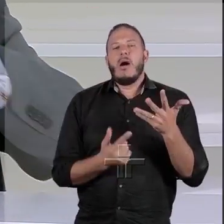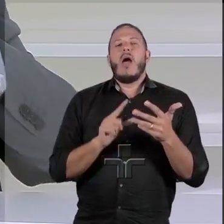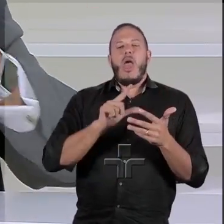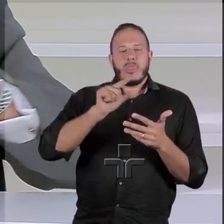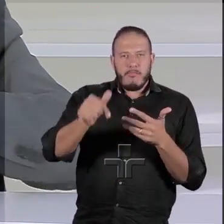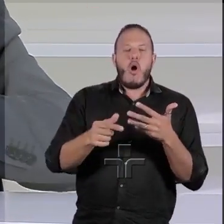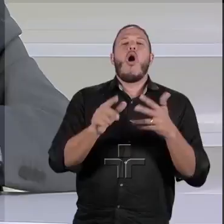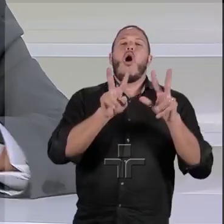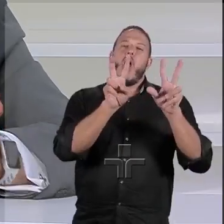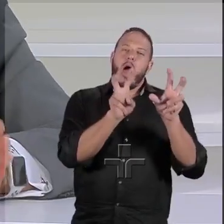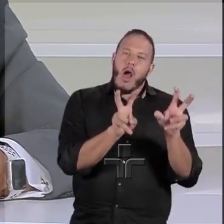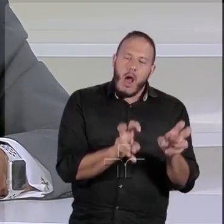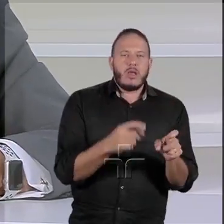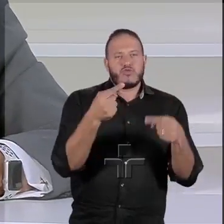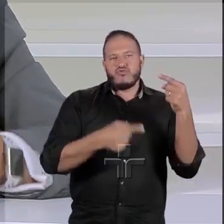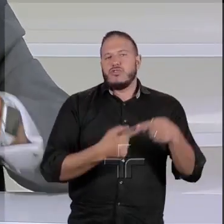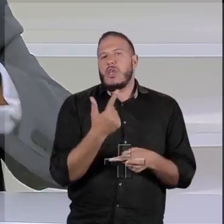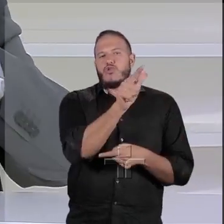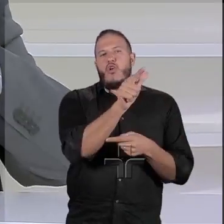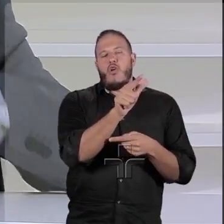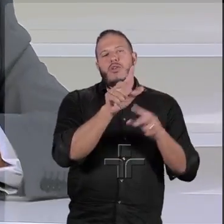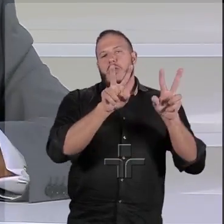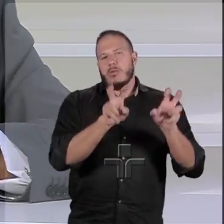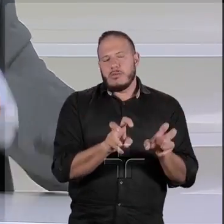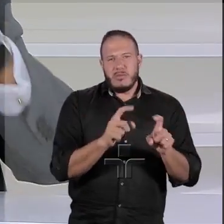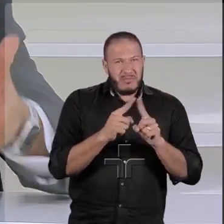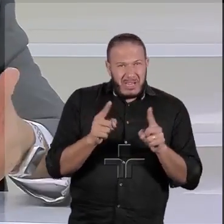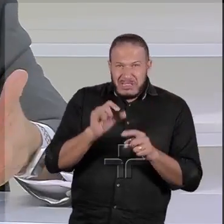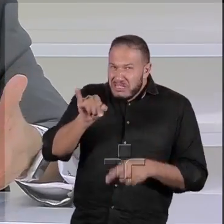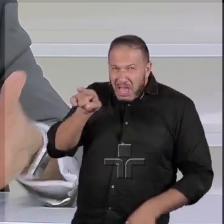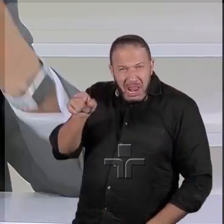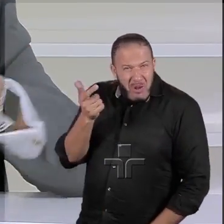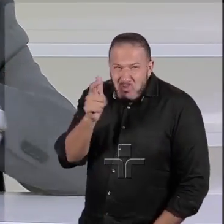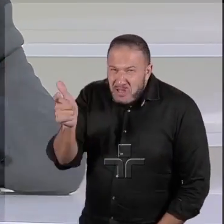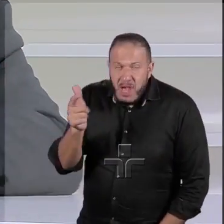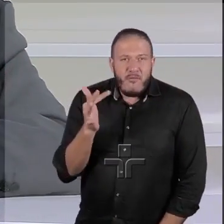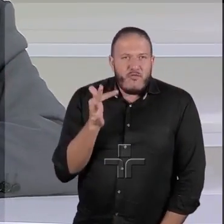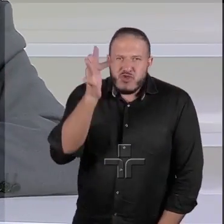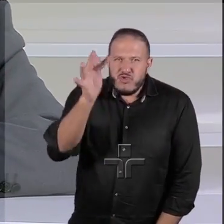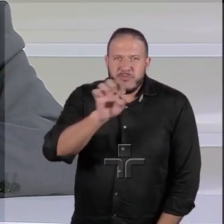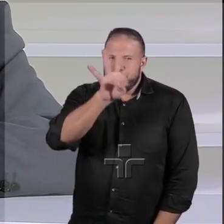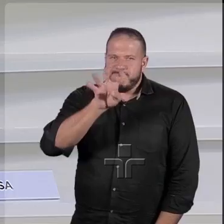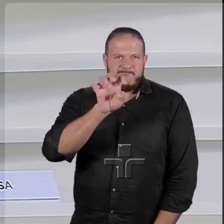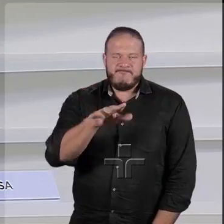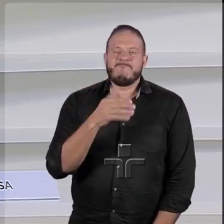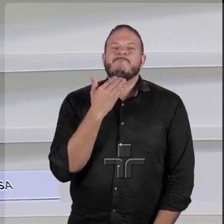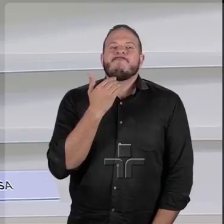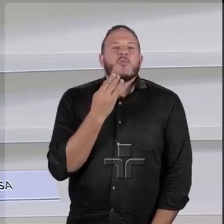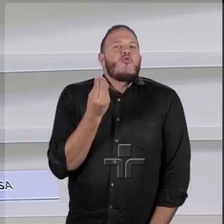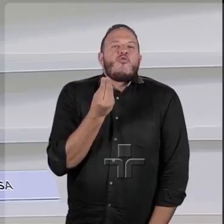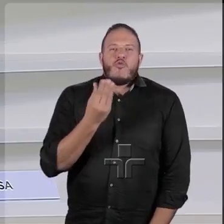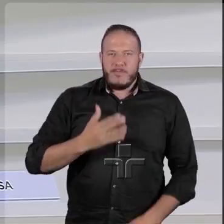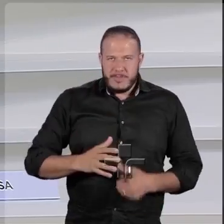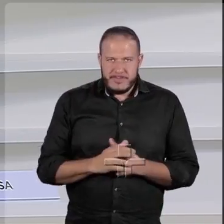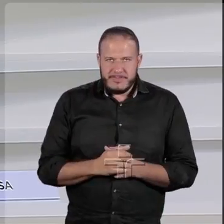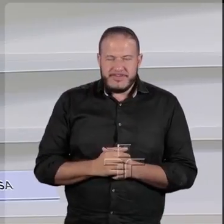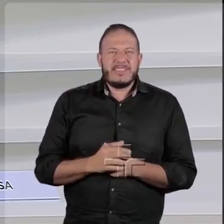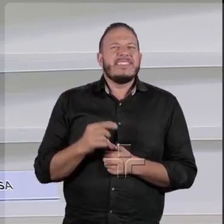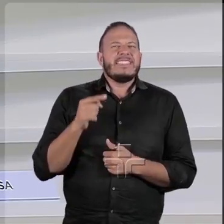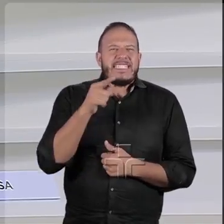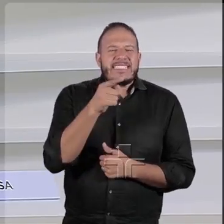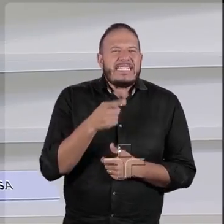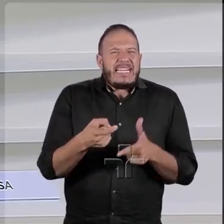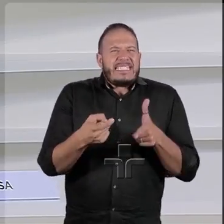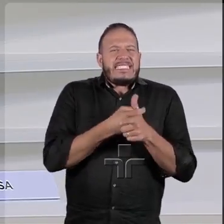decidir, discutir o restante, porque sem ela não tem futuro. Esse é o ponto. E o rombo, né,